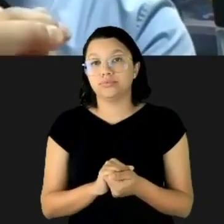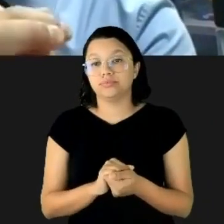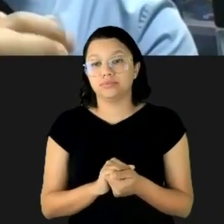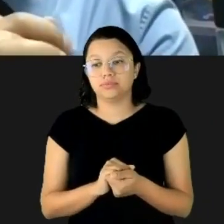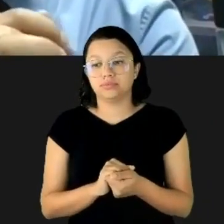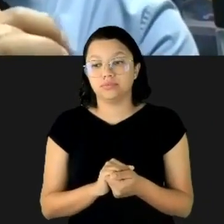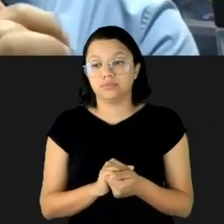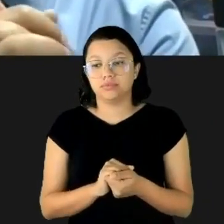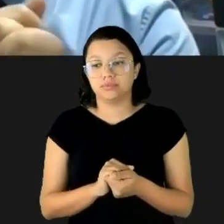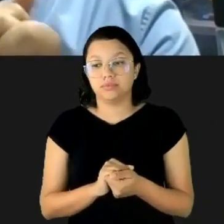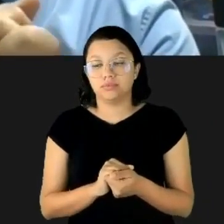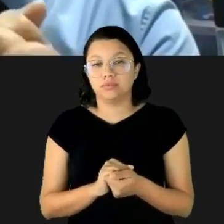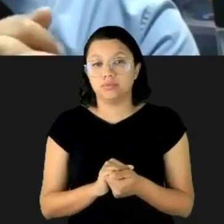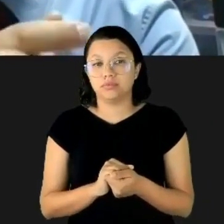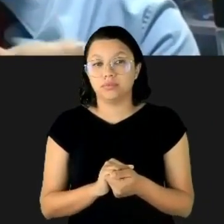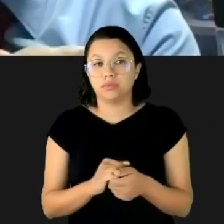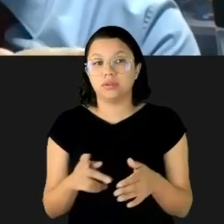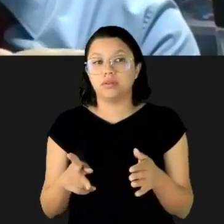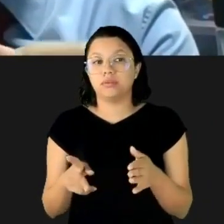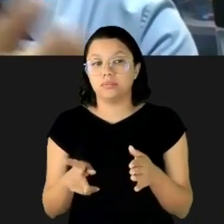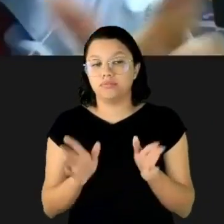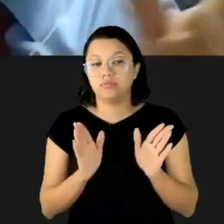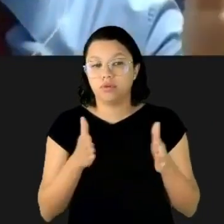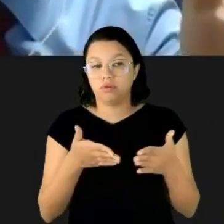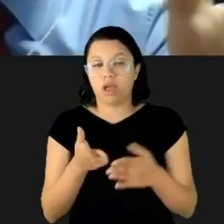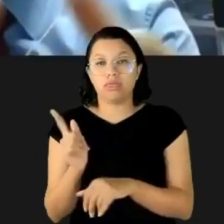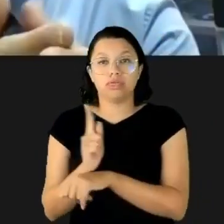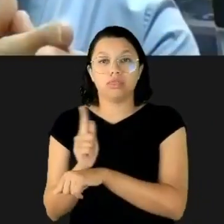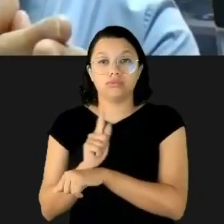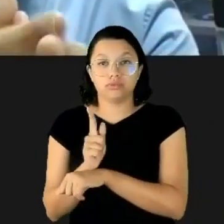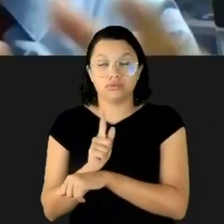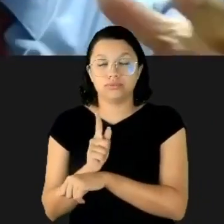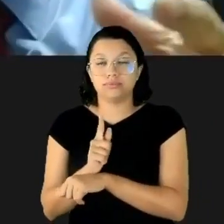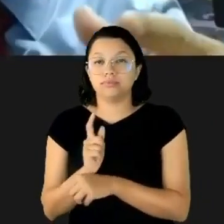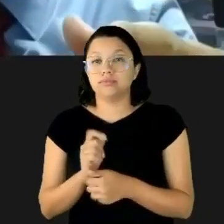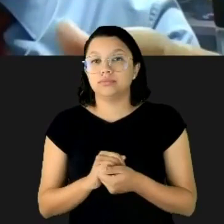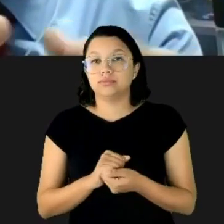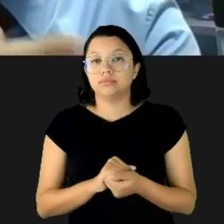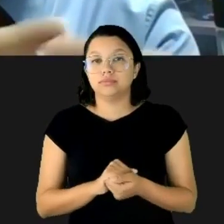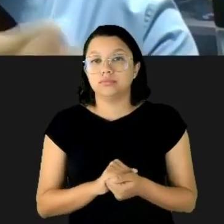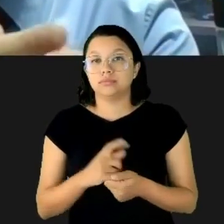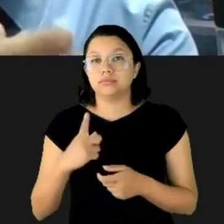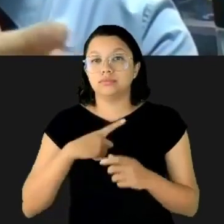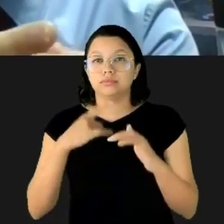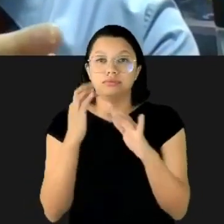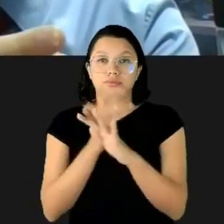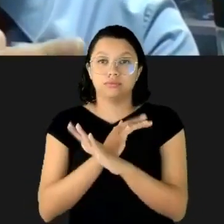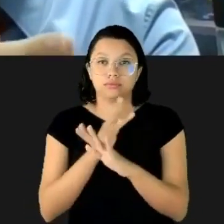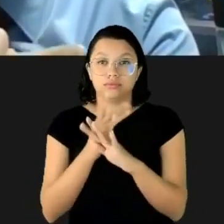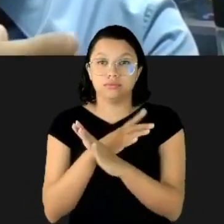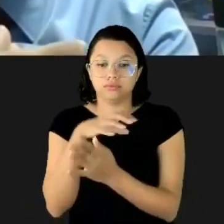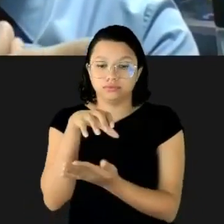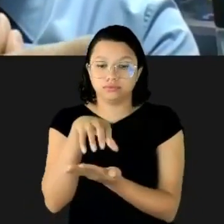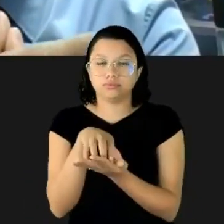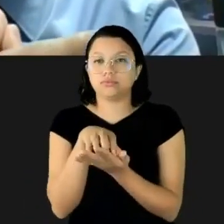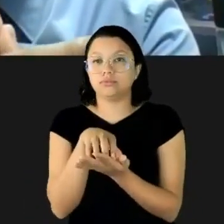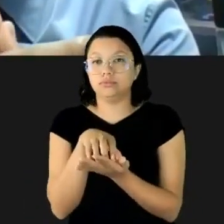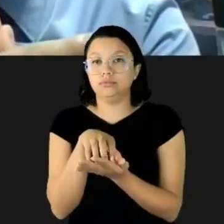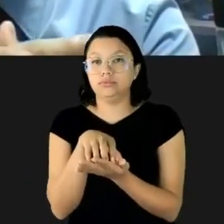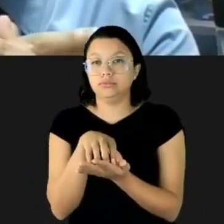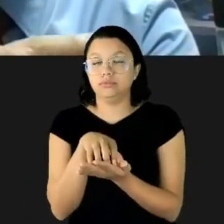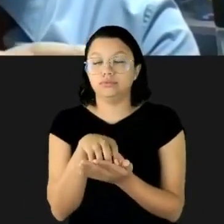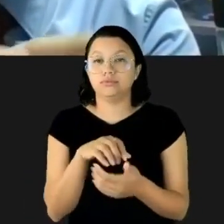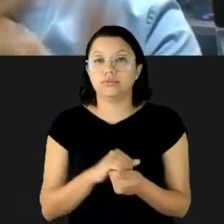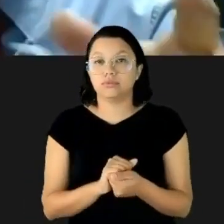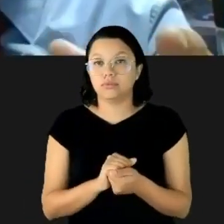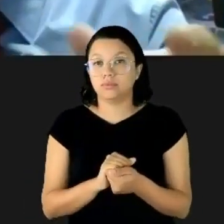do do gestor que traz ali fluxos concentrados ou